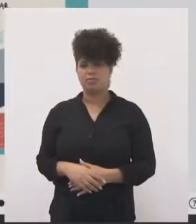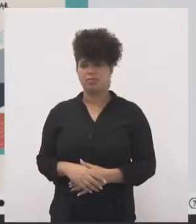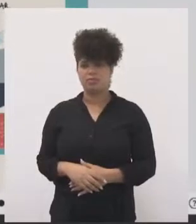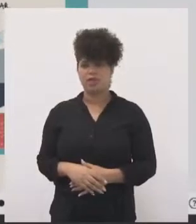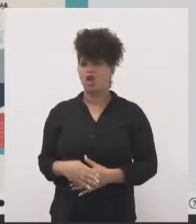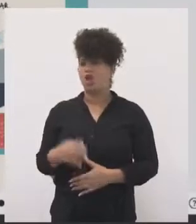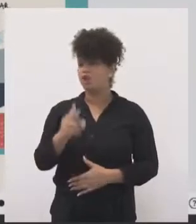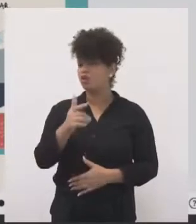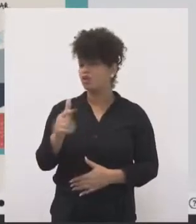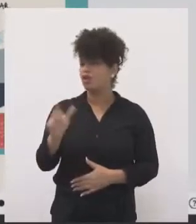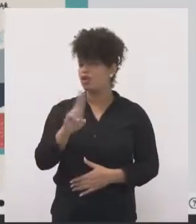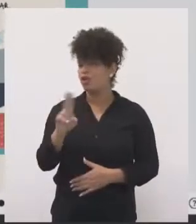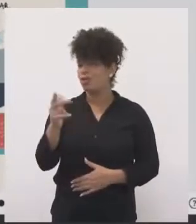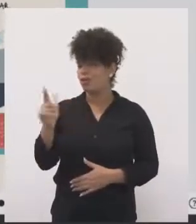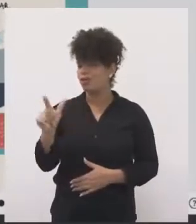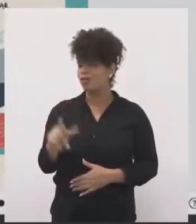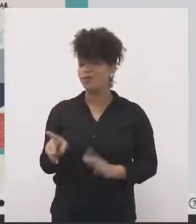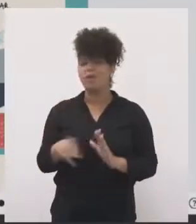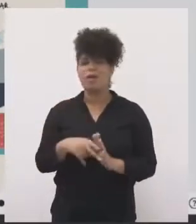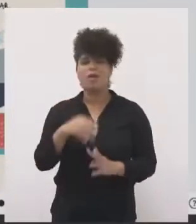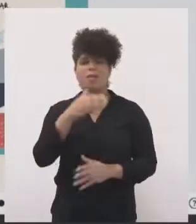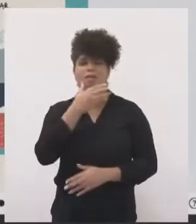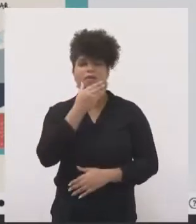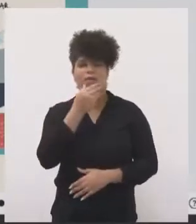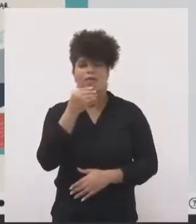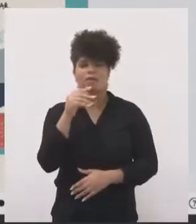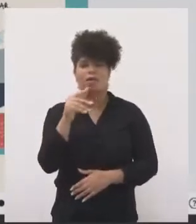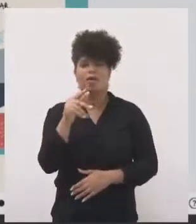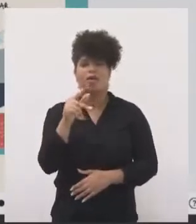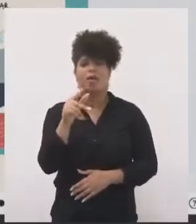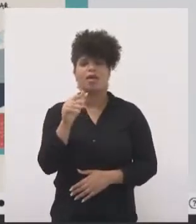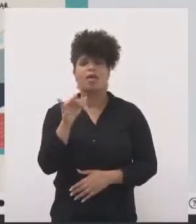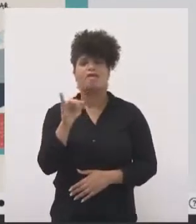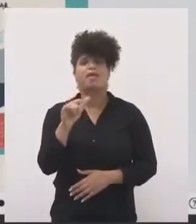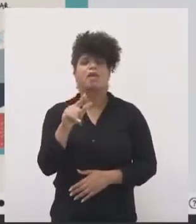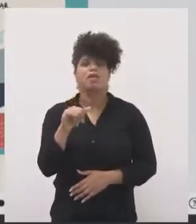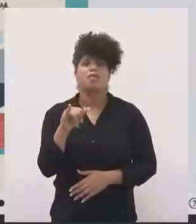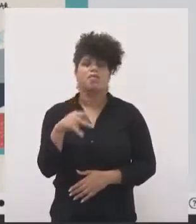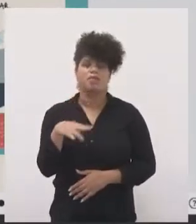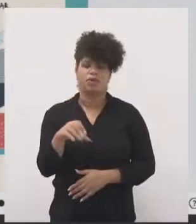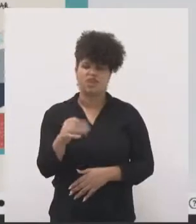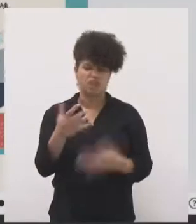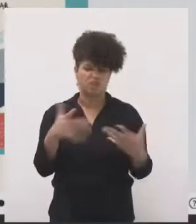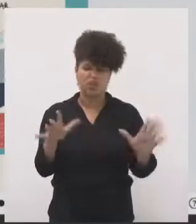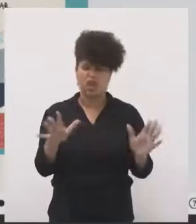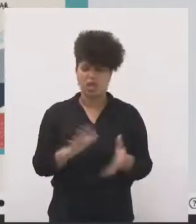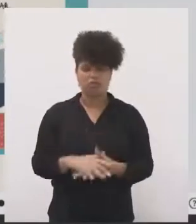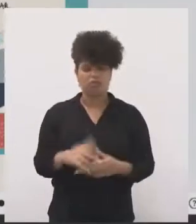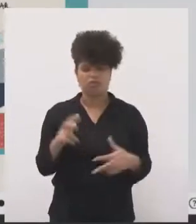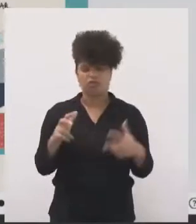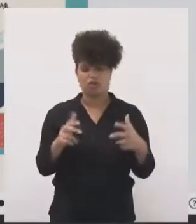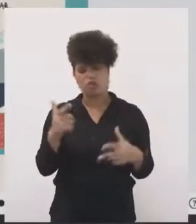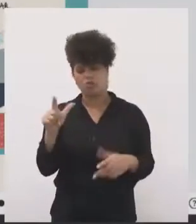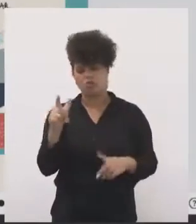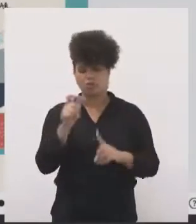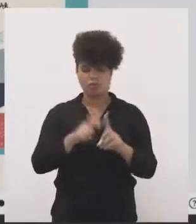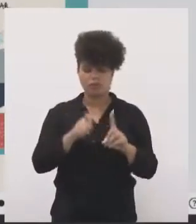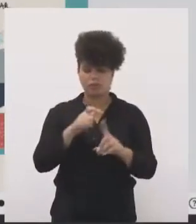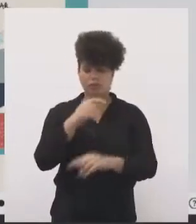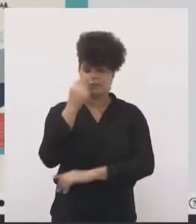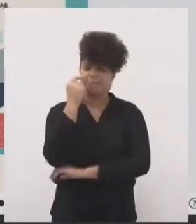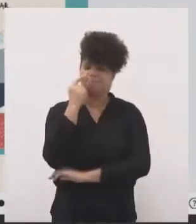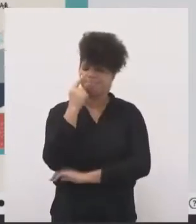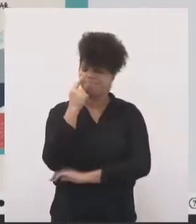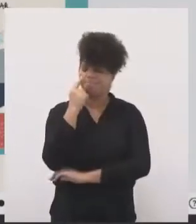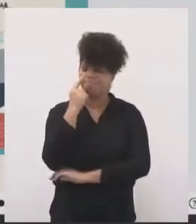filipino. E vou começar a contar a minha historinha. Eu não quero esse dinossauro, eu quero um outro personagem. Então, eu